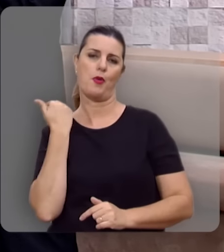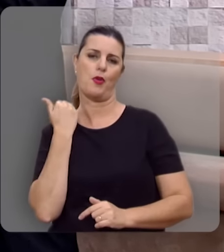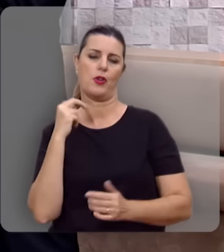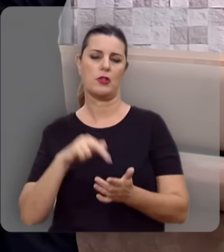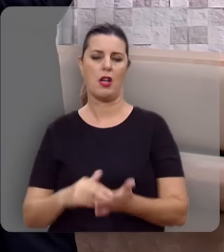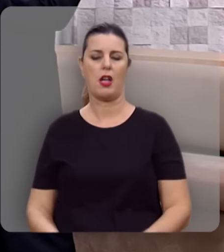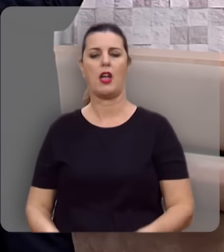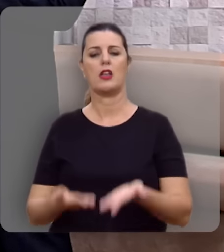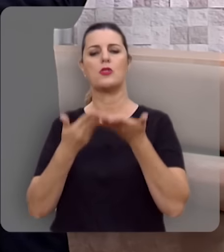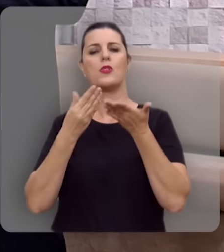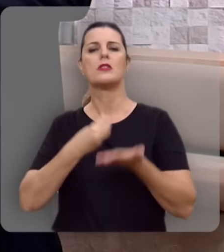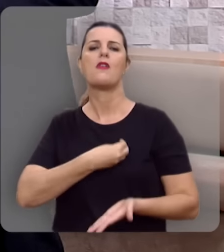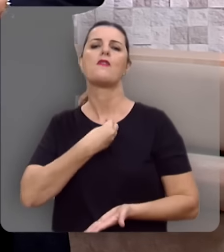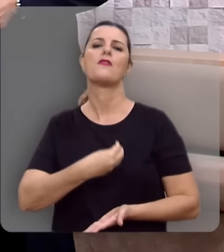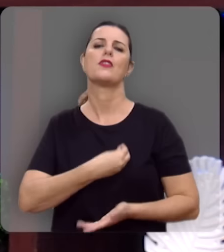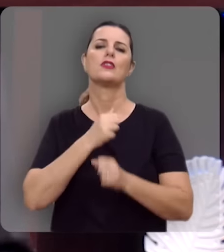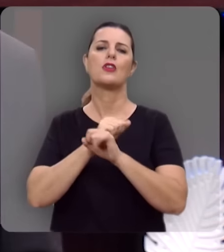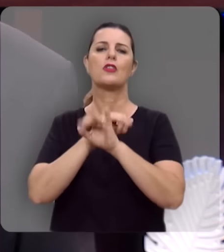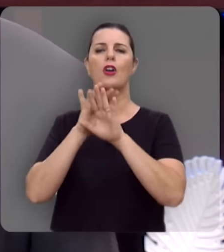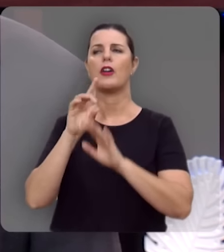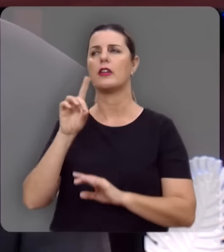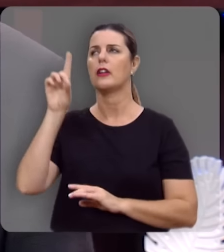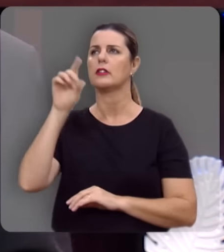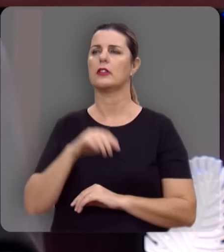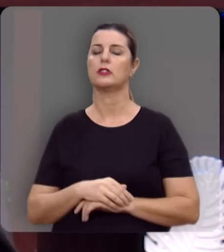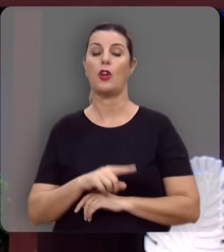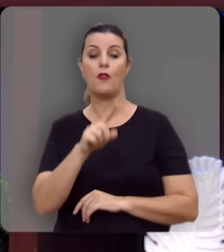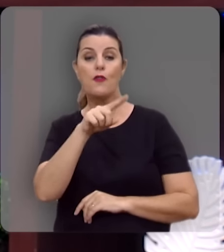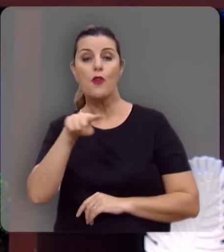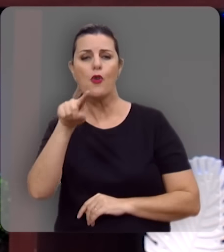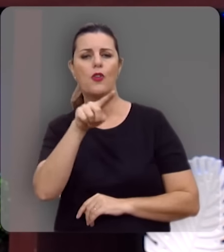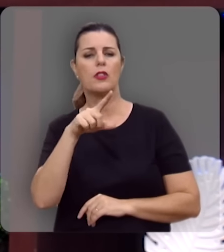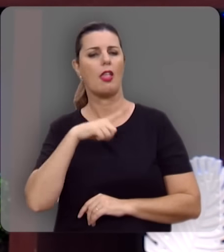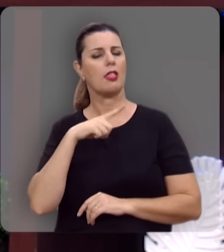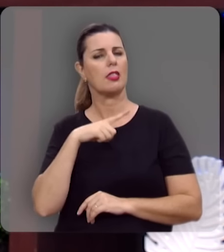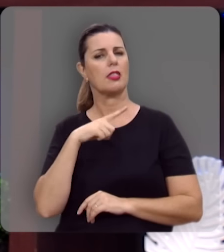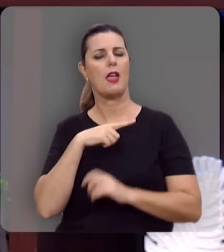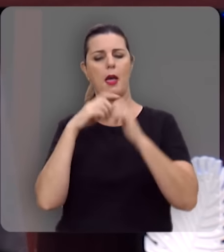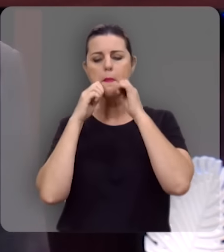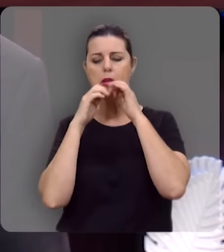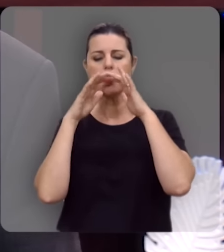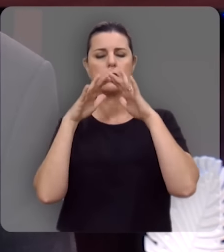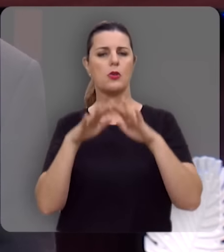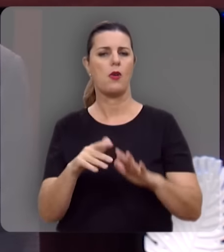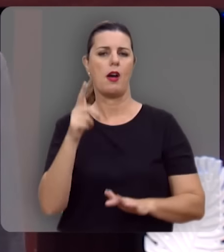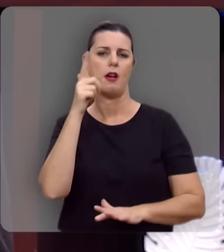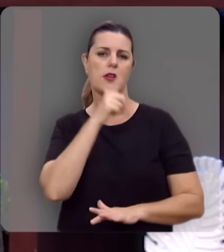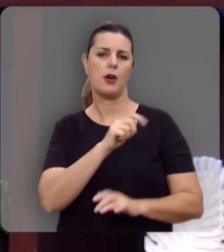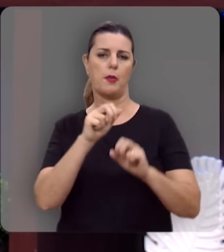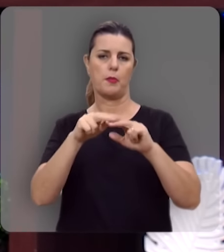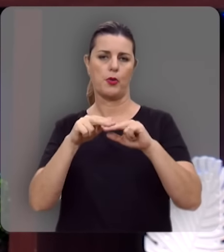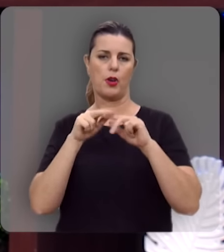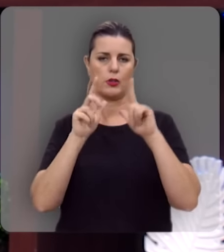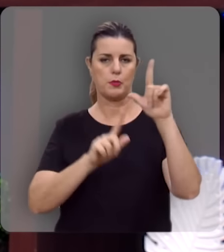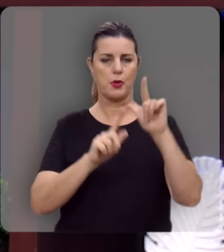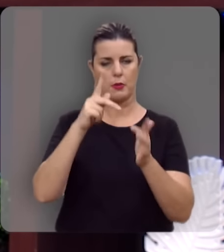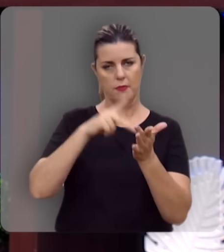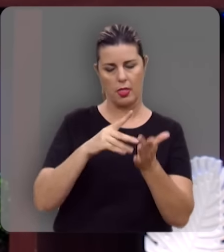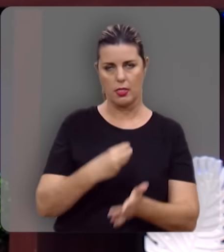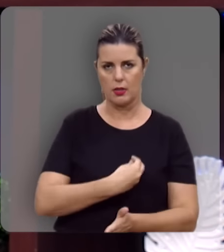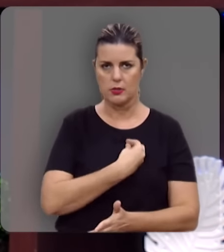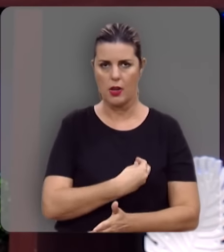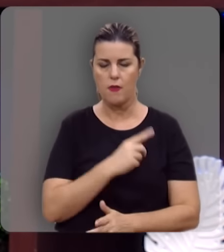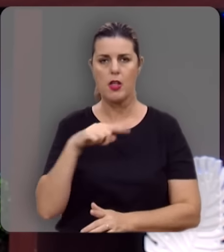volta. E a vida, né? Aleluia. Glória a Deus. E você que tem sido abençoado pelo programa Verdade e